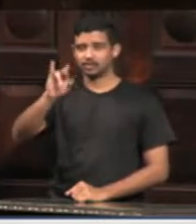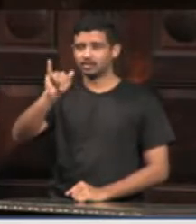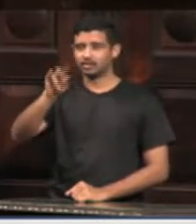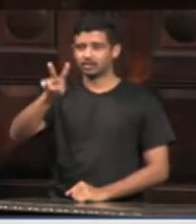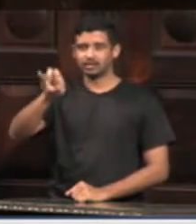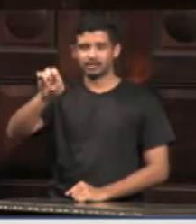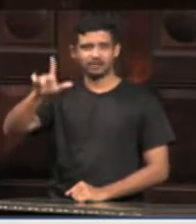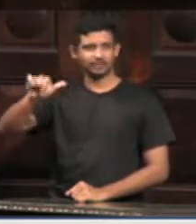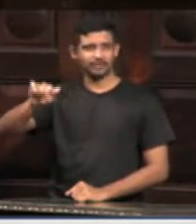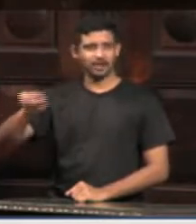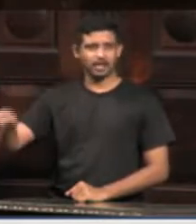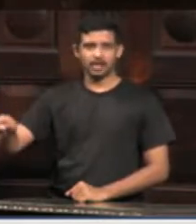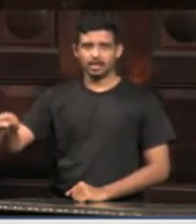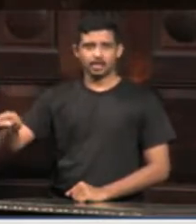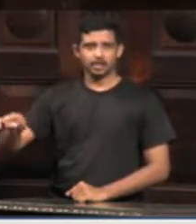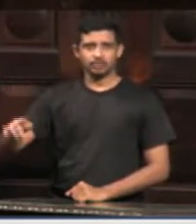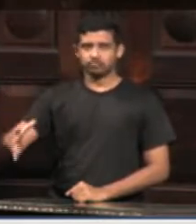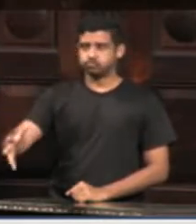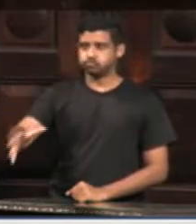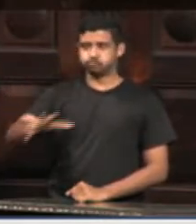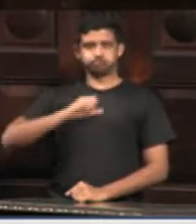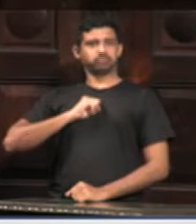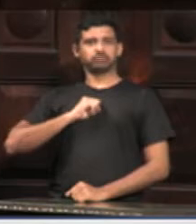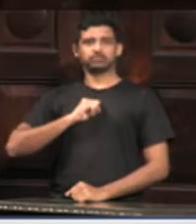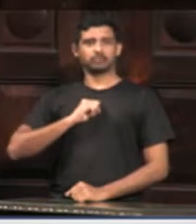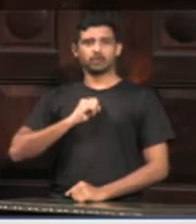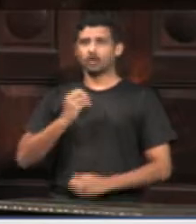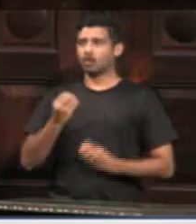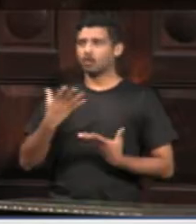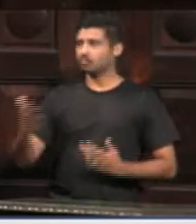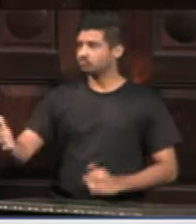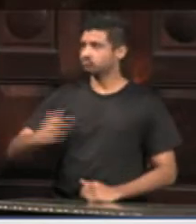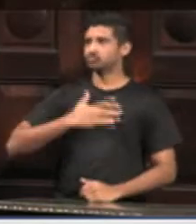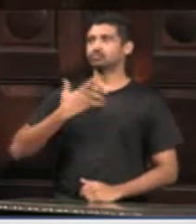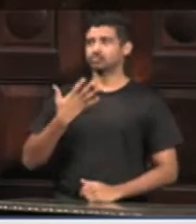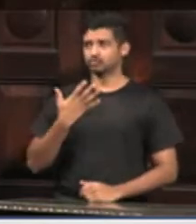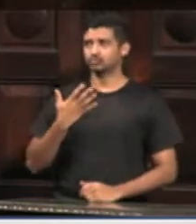reage de uma forma surpreendente,